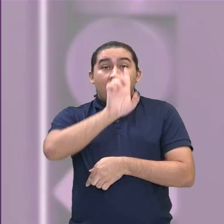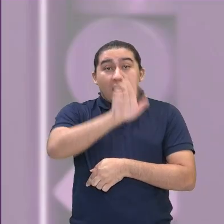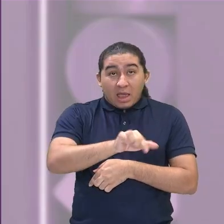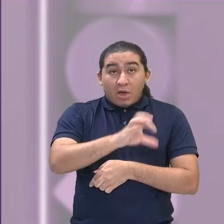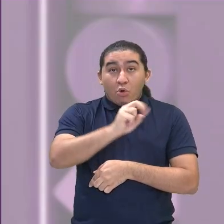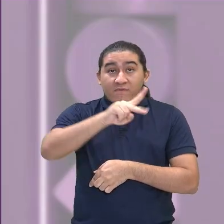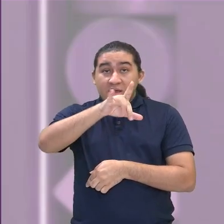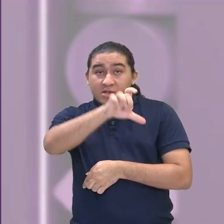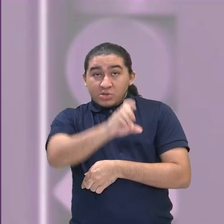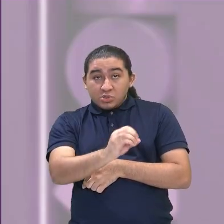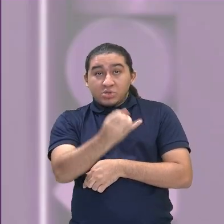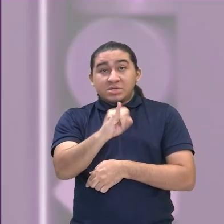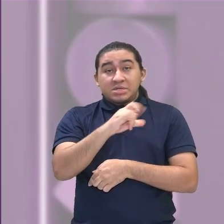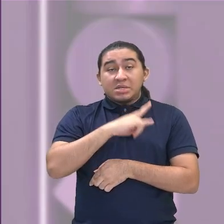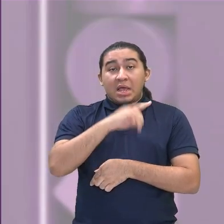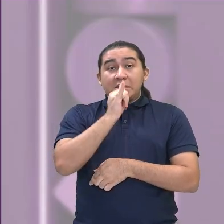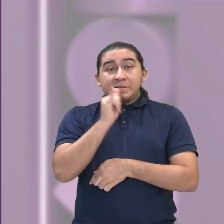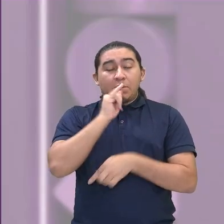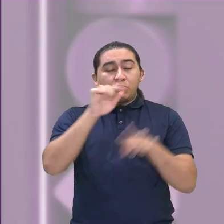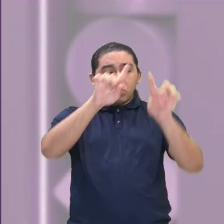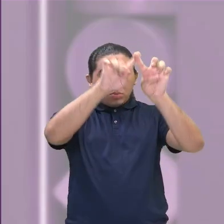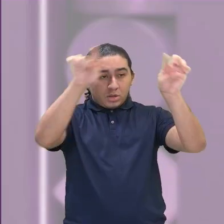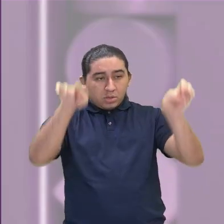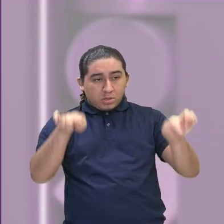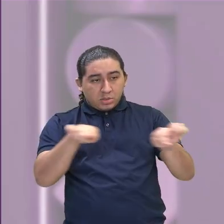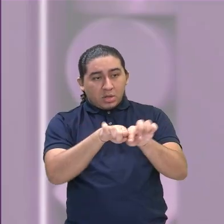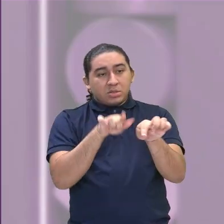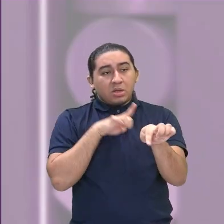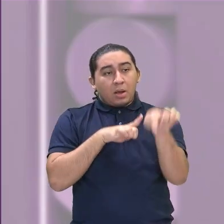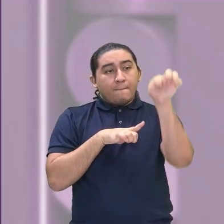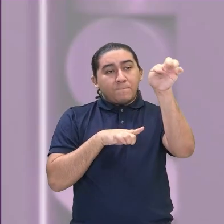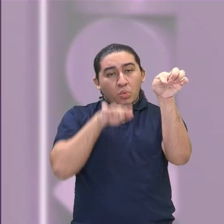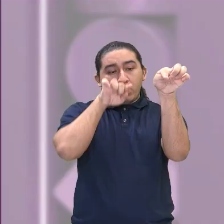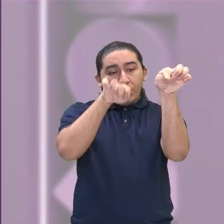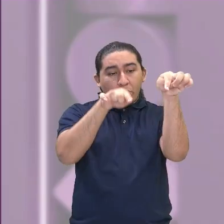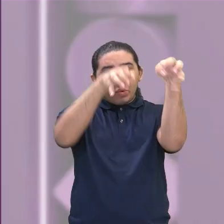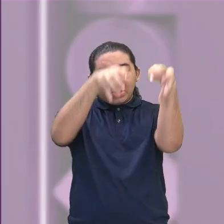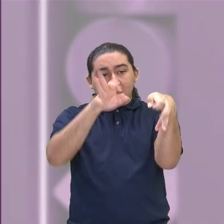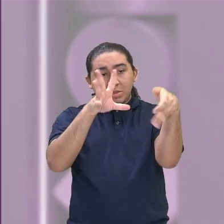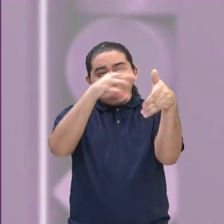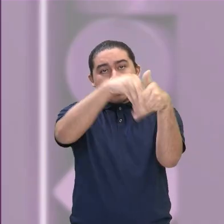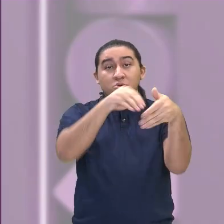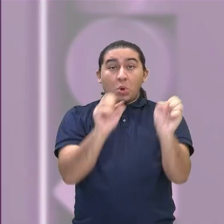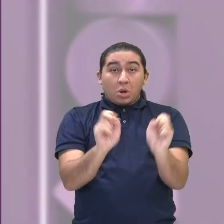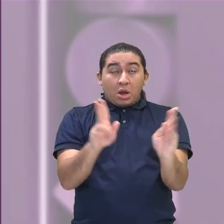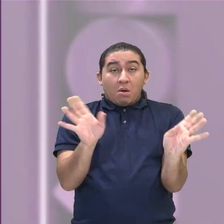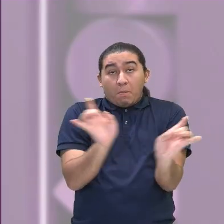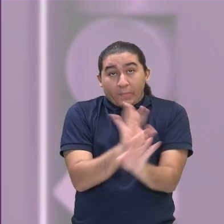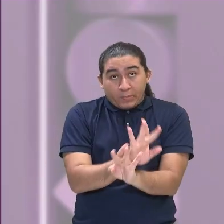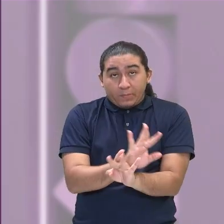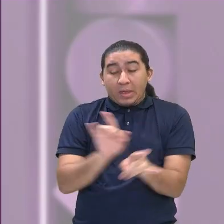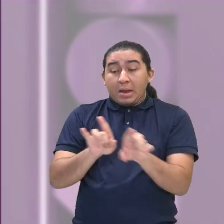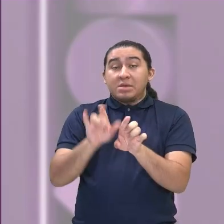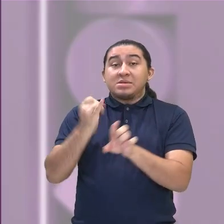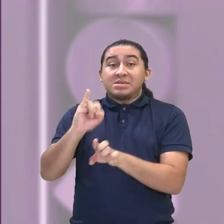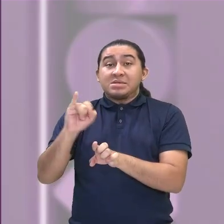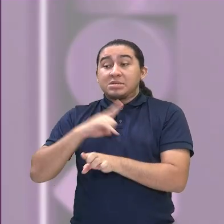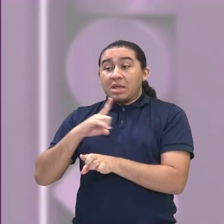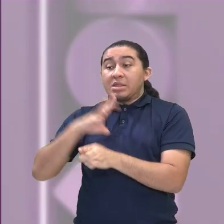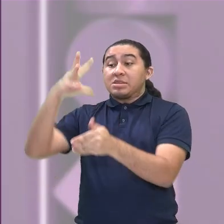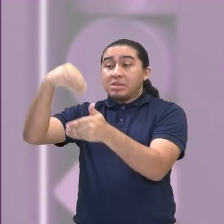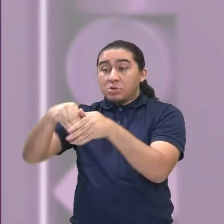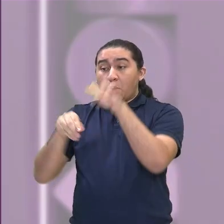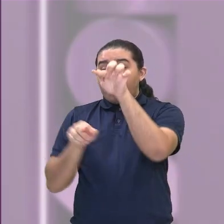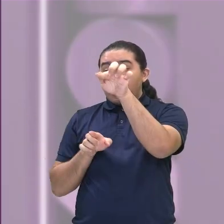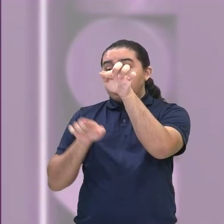e onde as extremidades dessa reta estão dentro do polígono. Se as extremidades estão dentro do polígono e a reta por